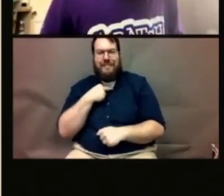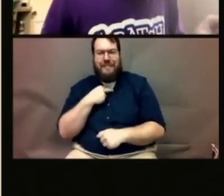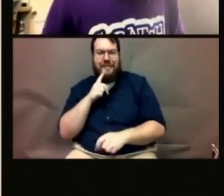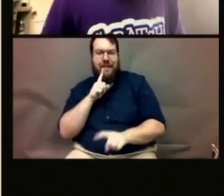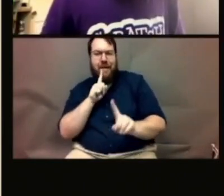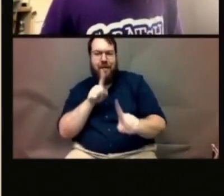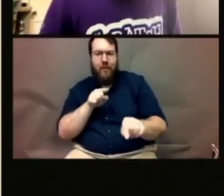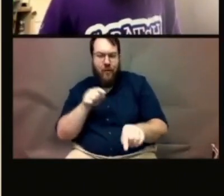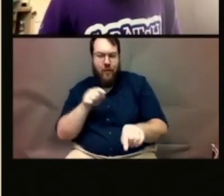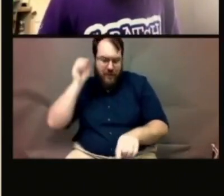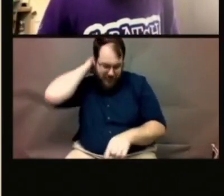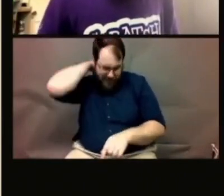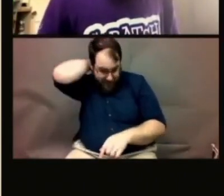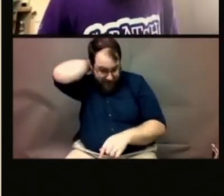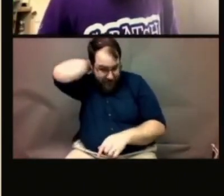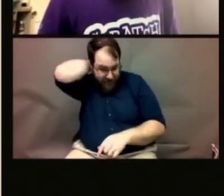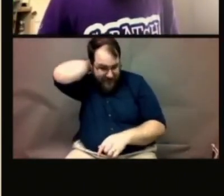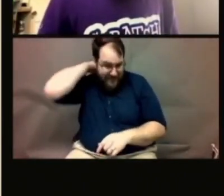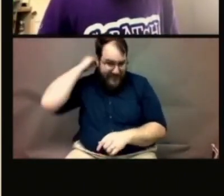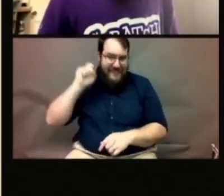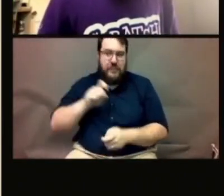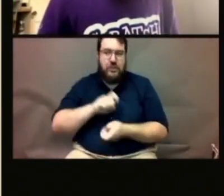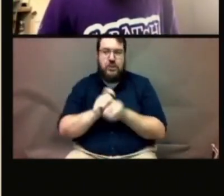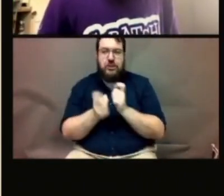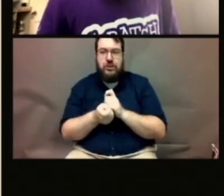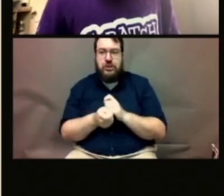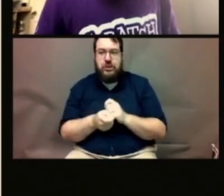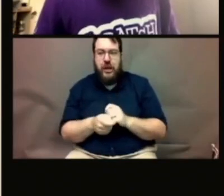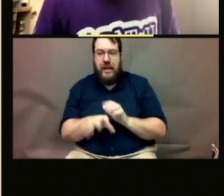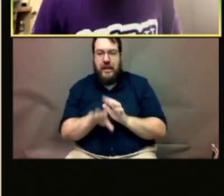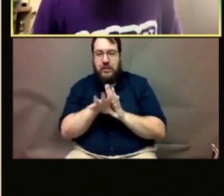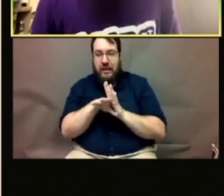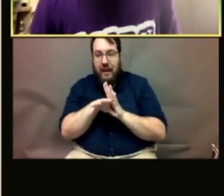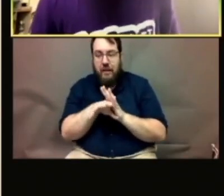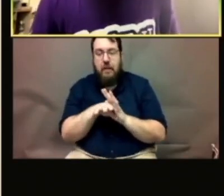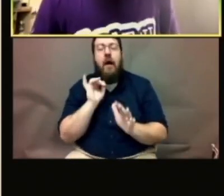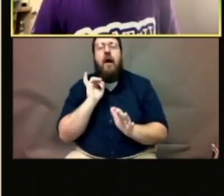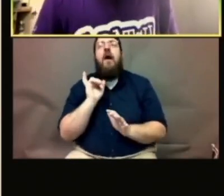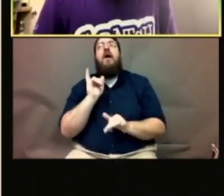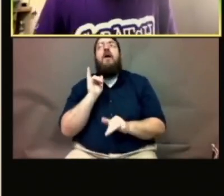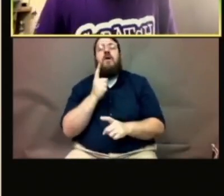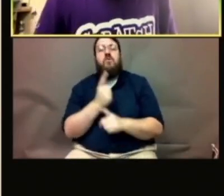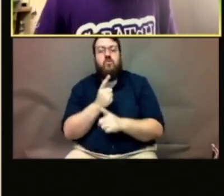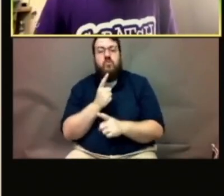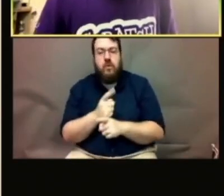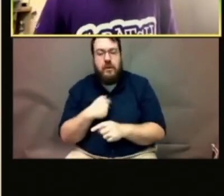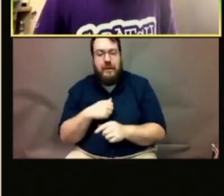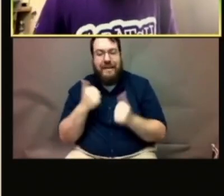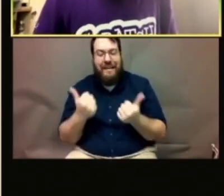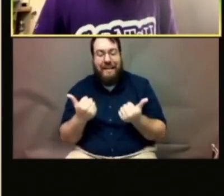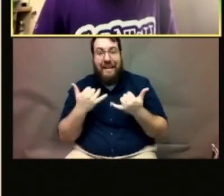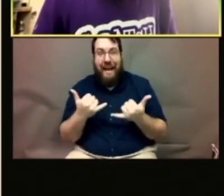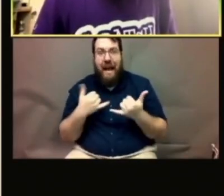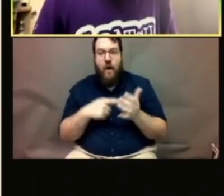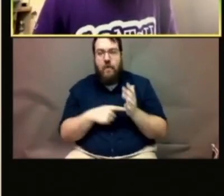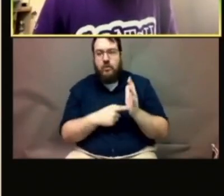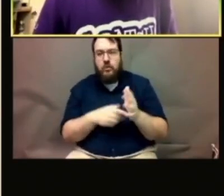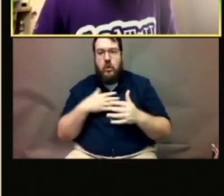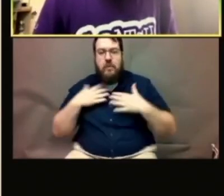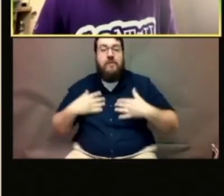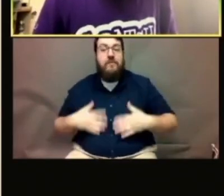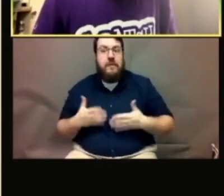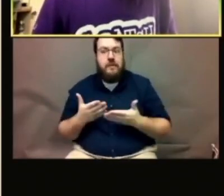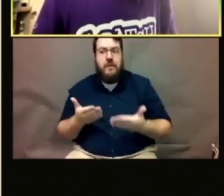que trava aqui, não sei onde. Ah, precisa também desligar a sua câmera também. Então, eu vou mostrar